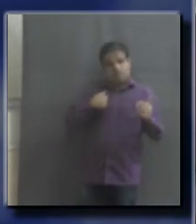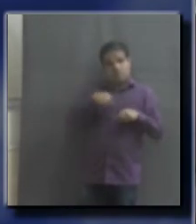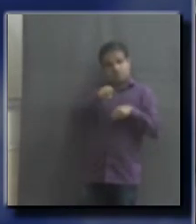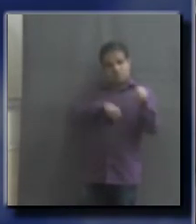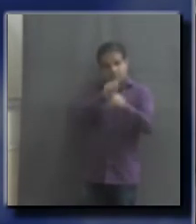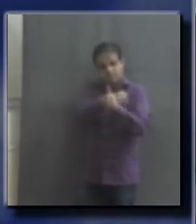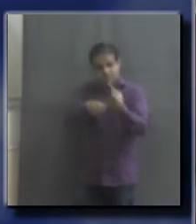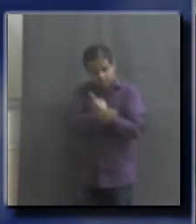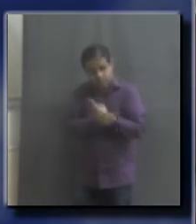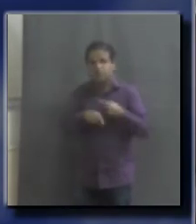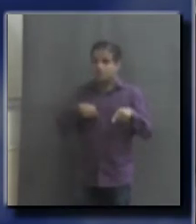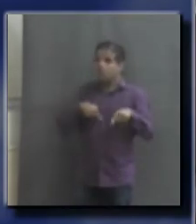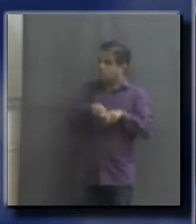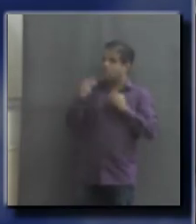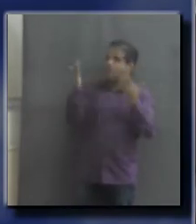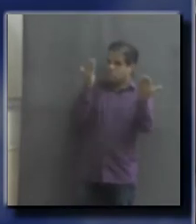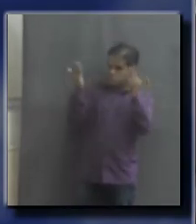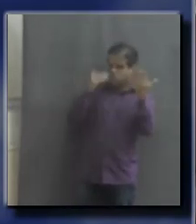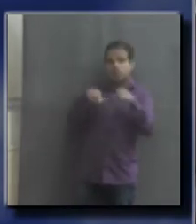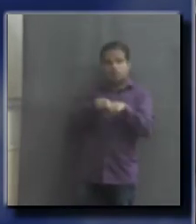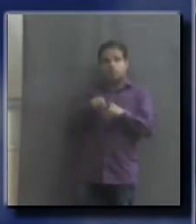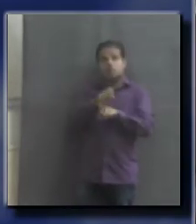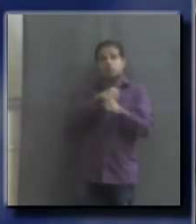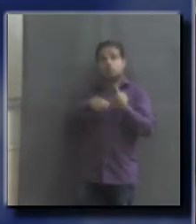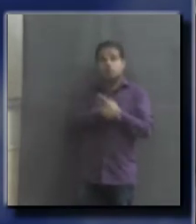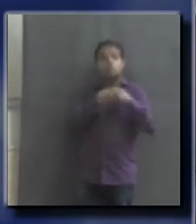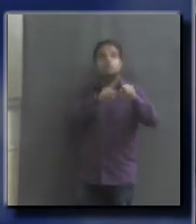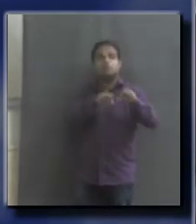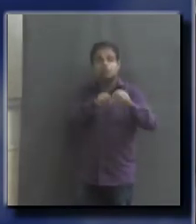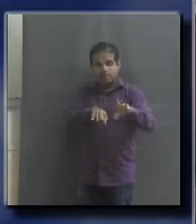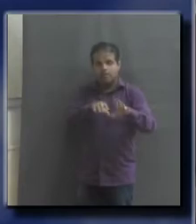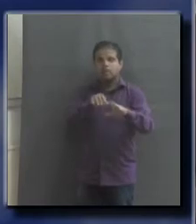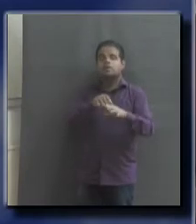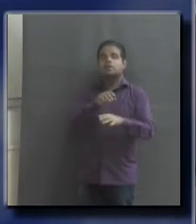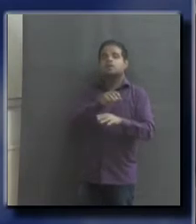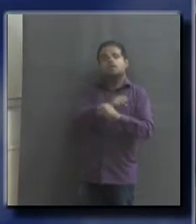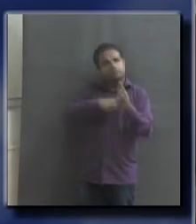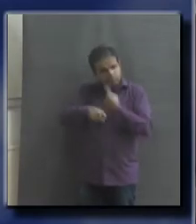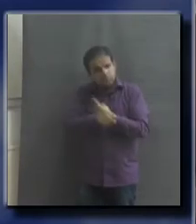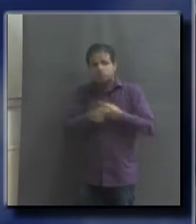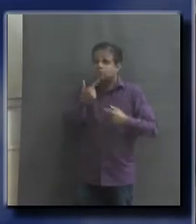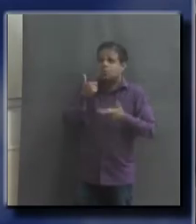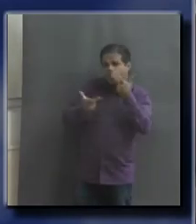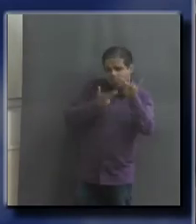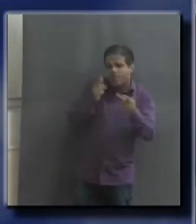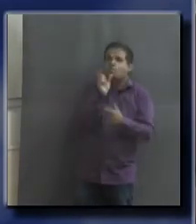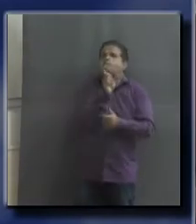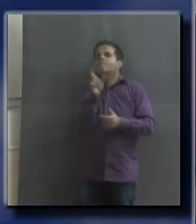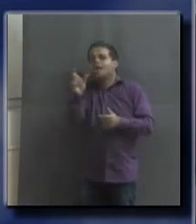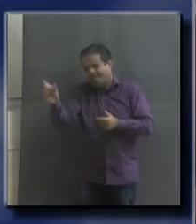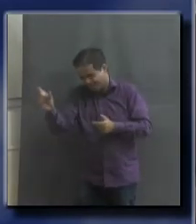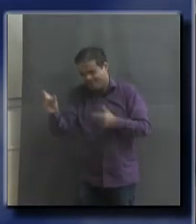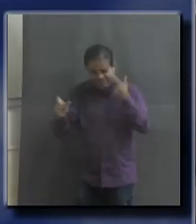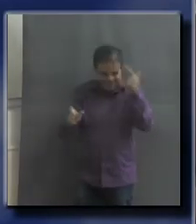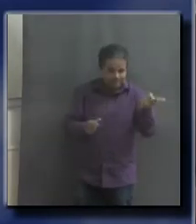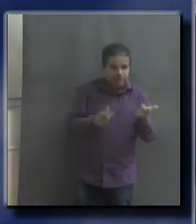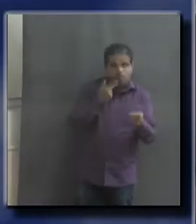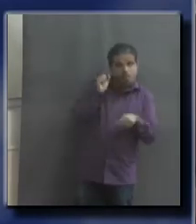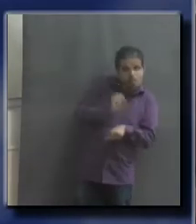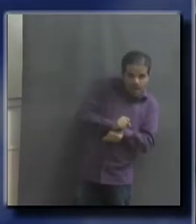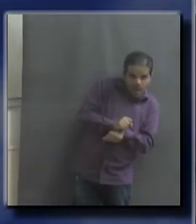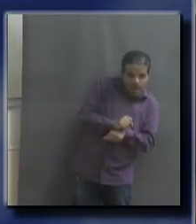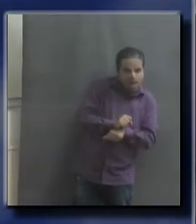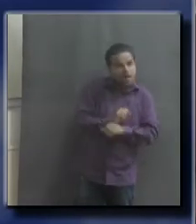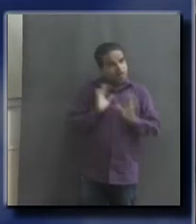social, né? Além de ser psicóloga, eu sou educadora social. Então, eu falo muita gíria. Quando eu parar assim, é